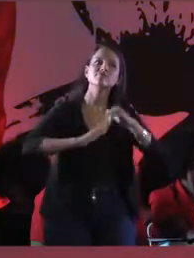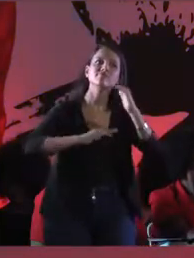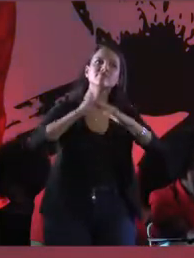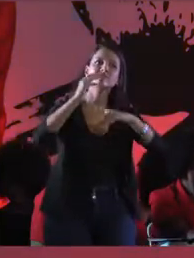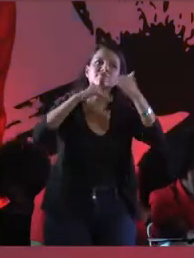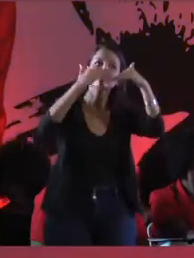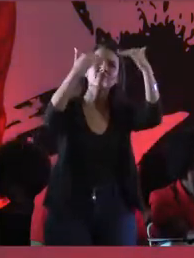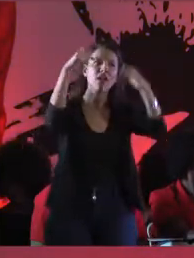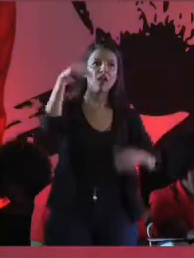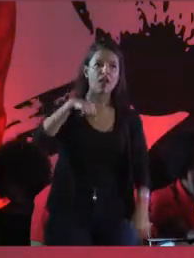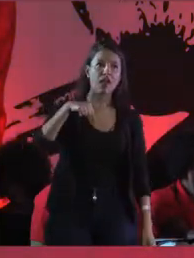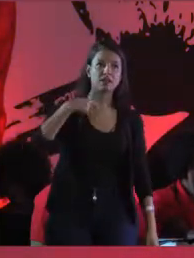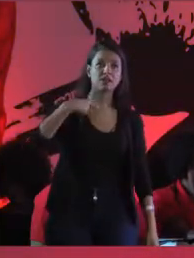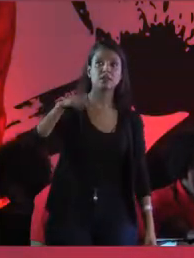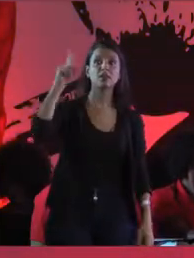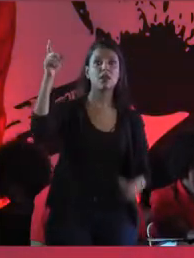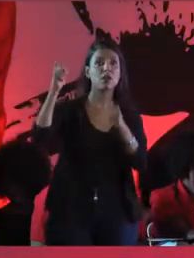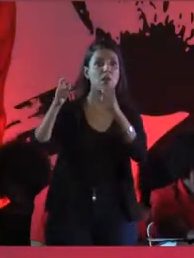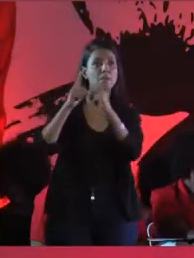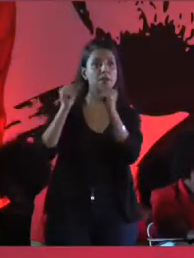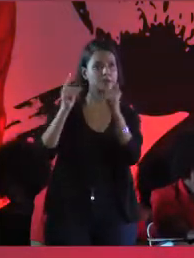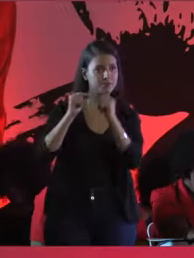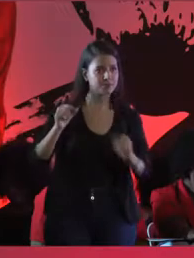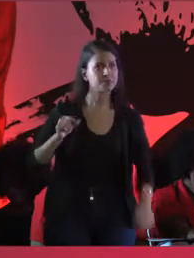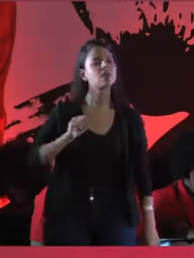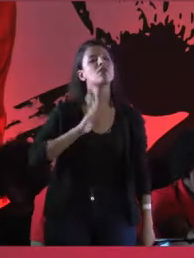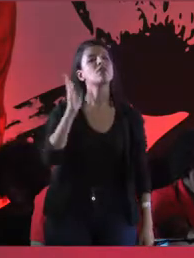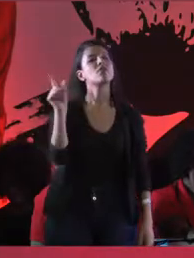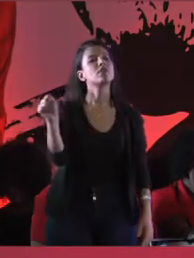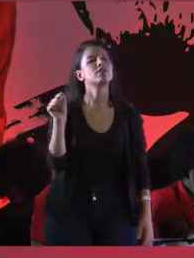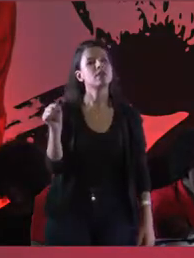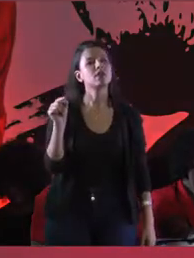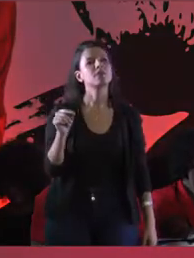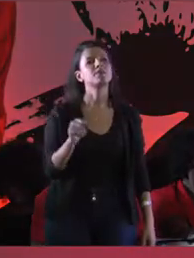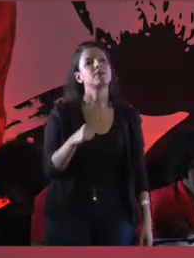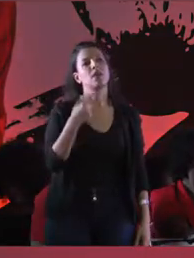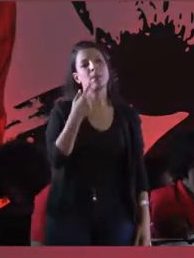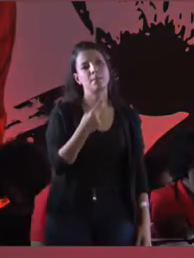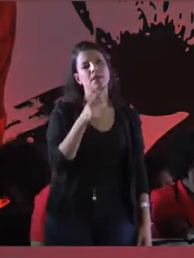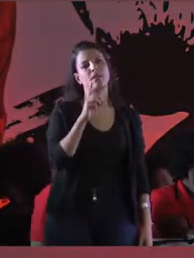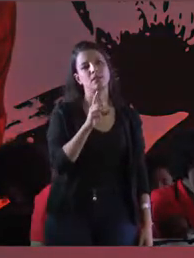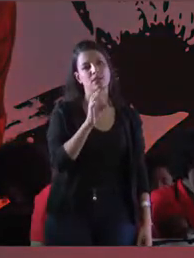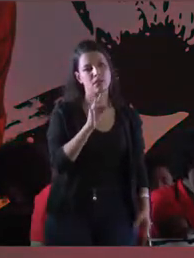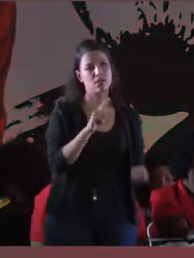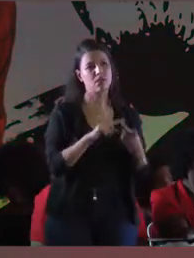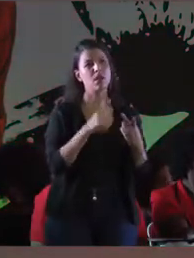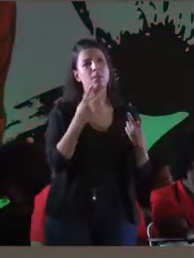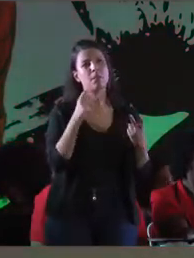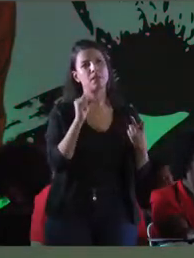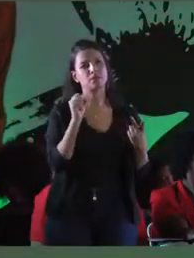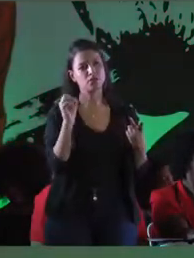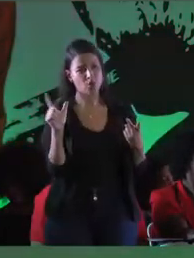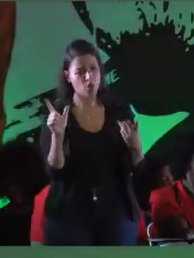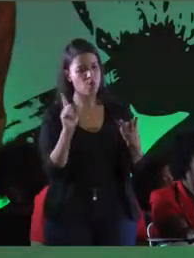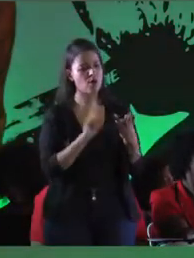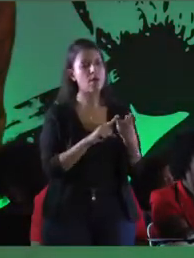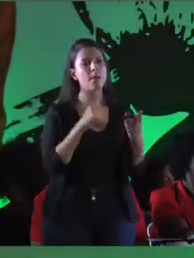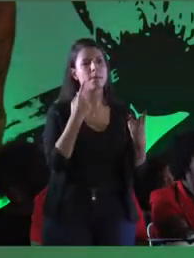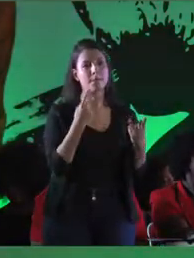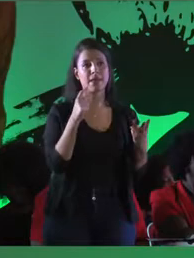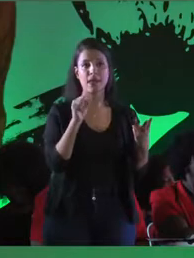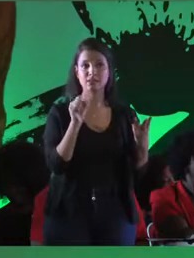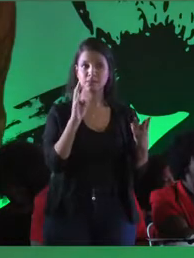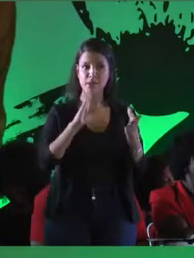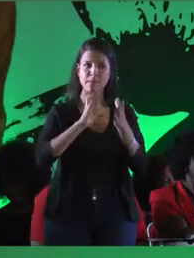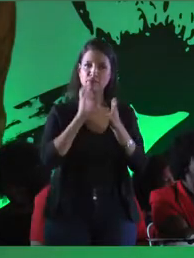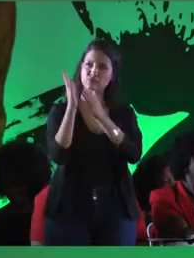fizemos nessa semana em Brasília. Estiveram lá os representantes do PDT, do PSOL e do PSB.